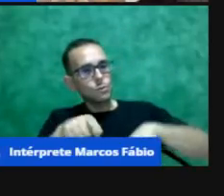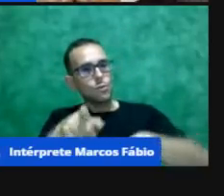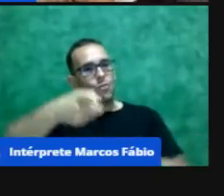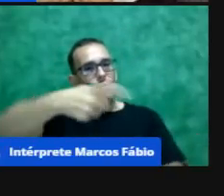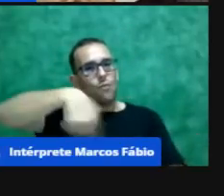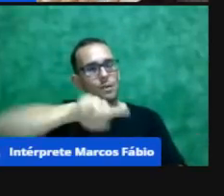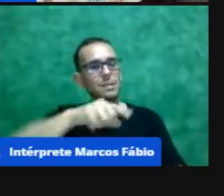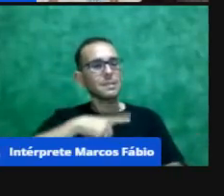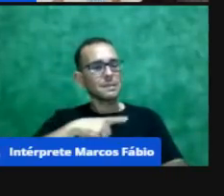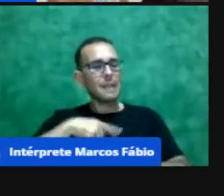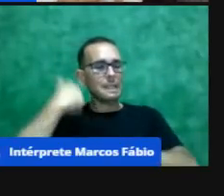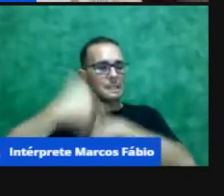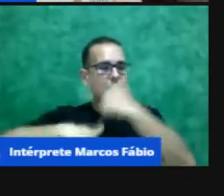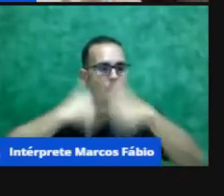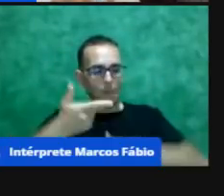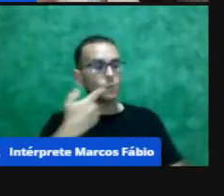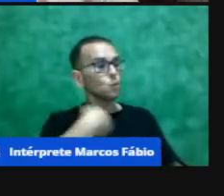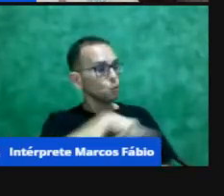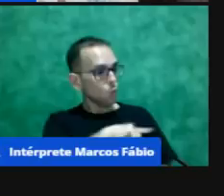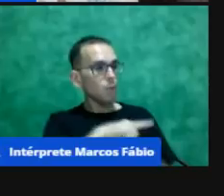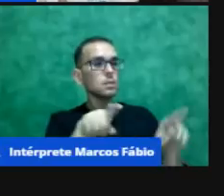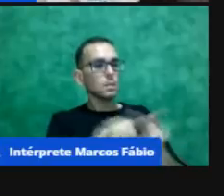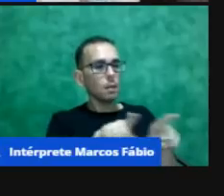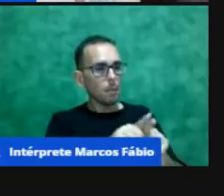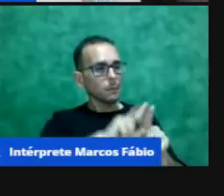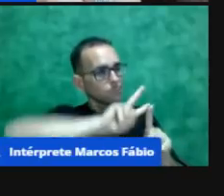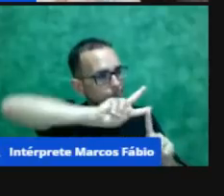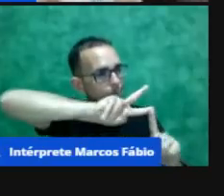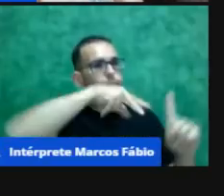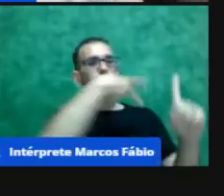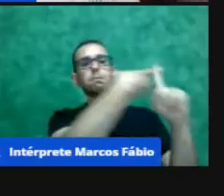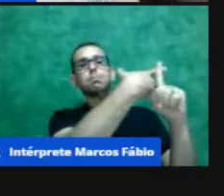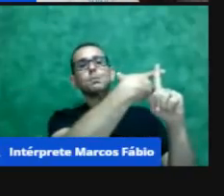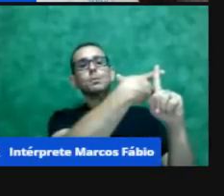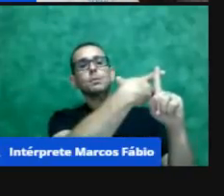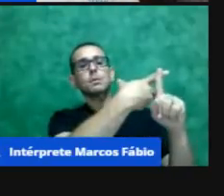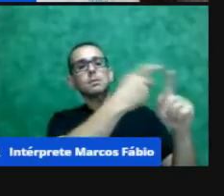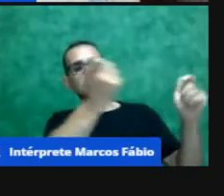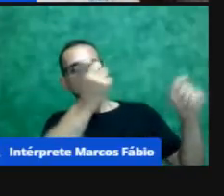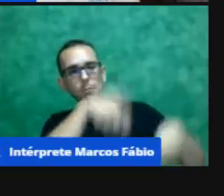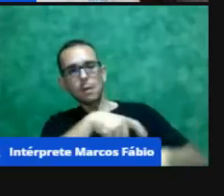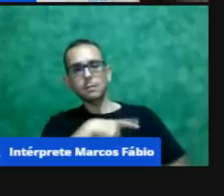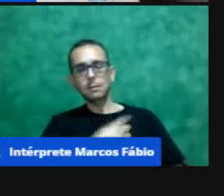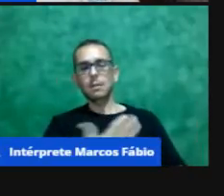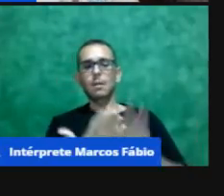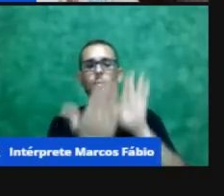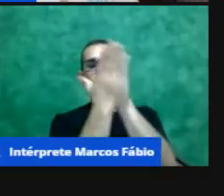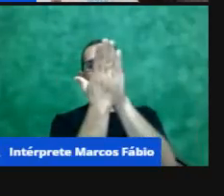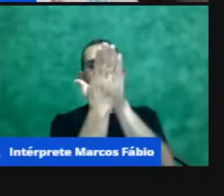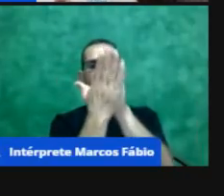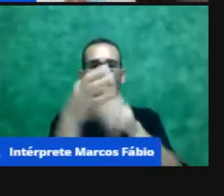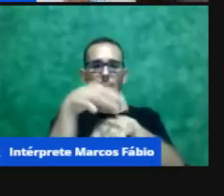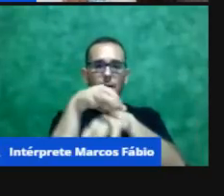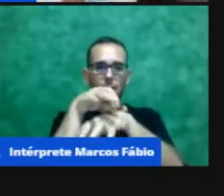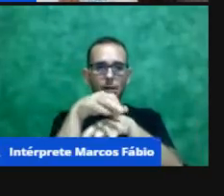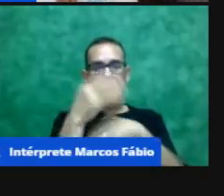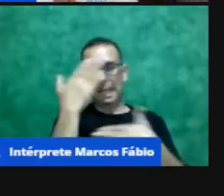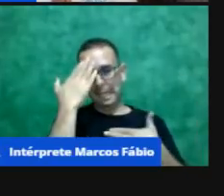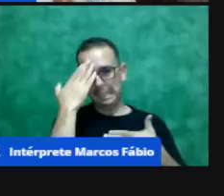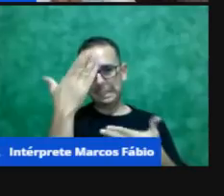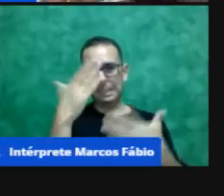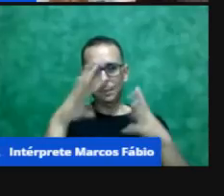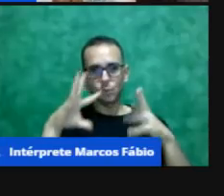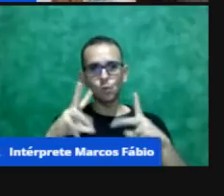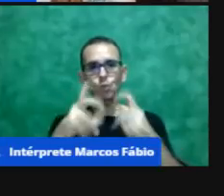estão trabalhando, nós também estamos trabalhando em dobro do que se estivesse presencial. Agradecemos